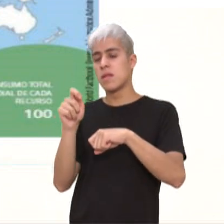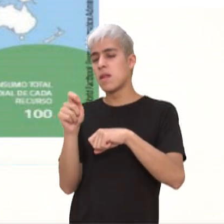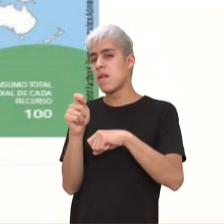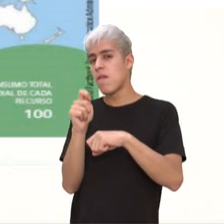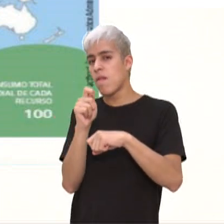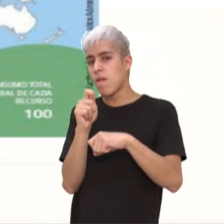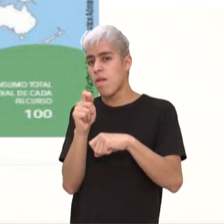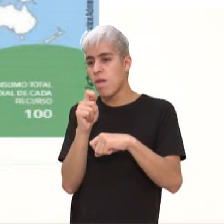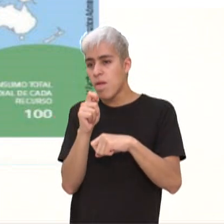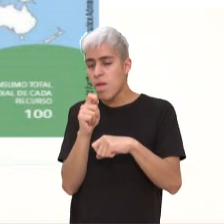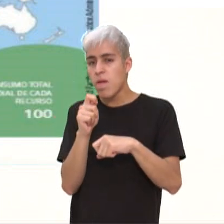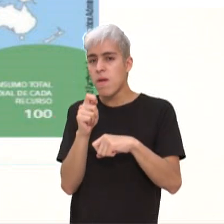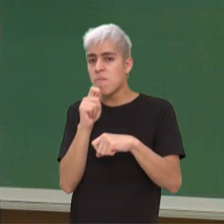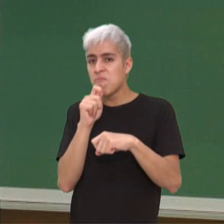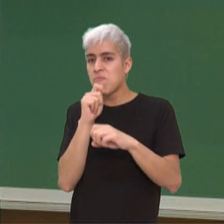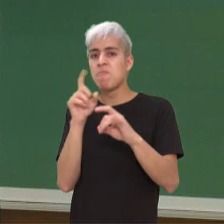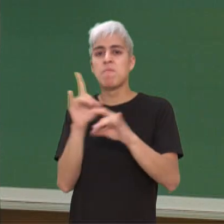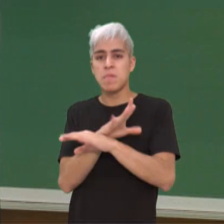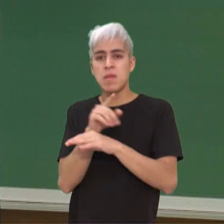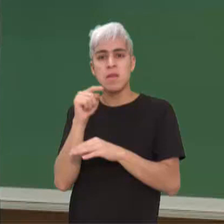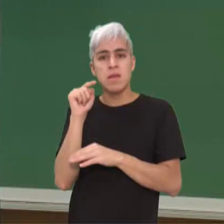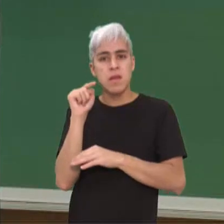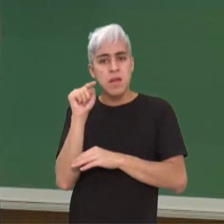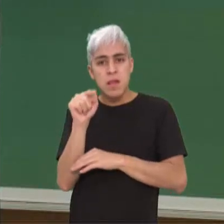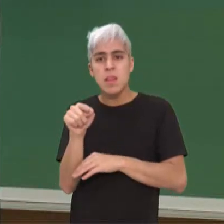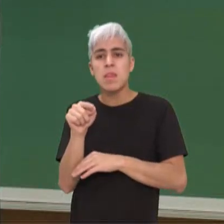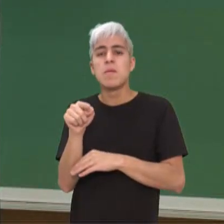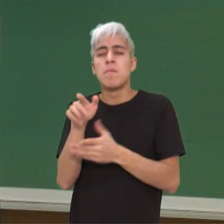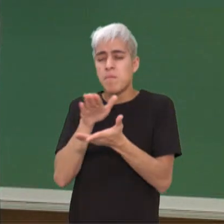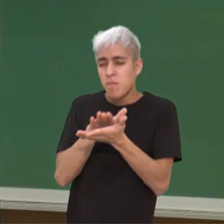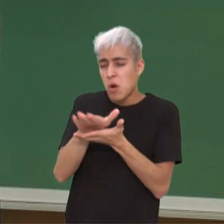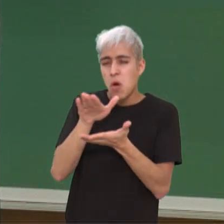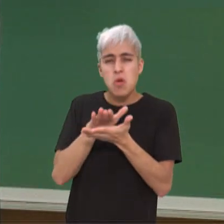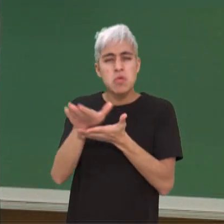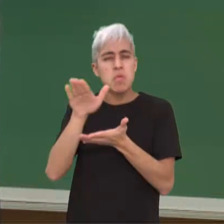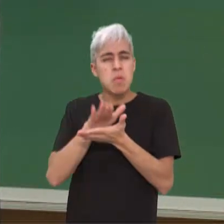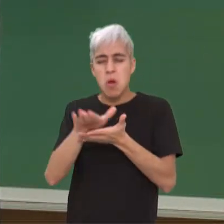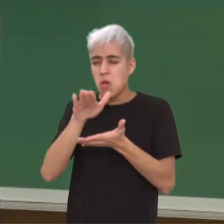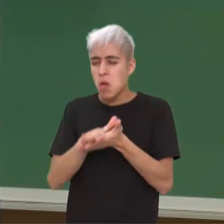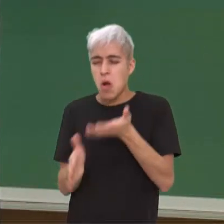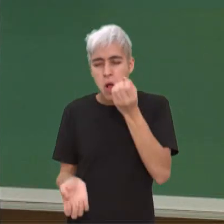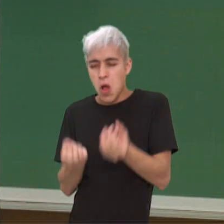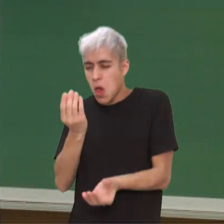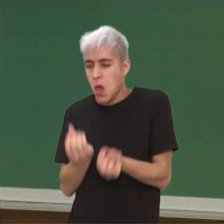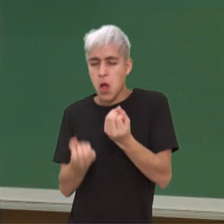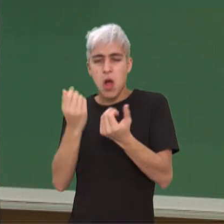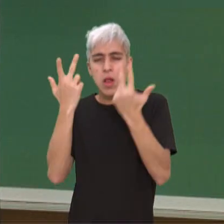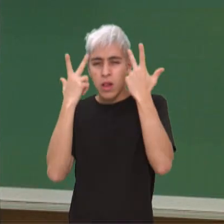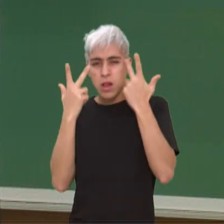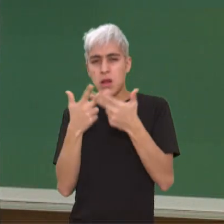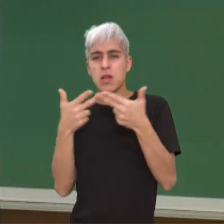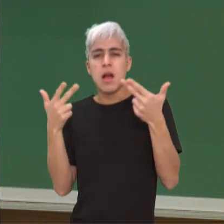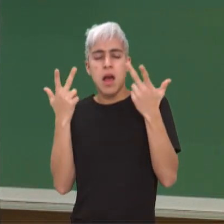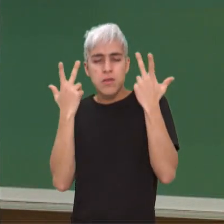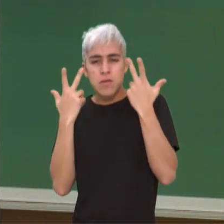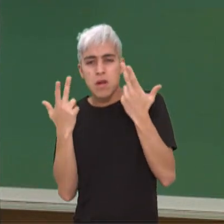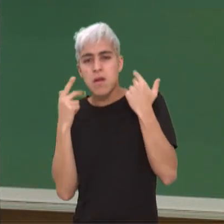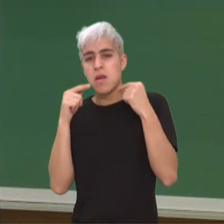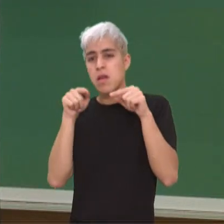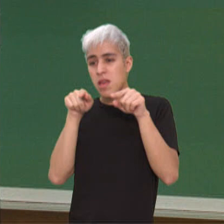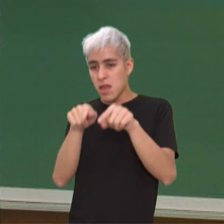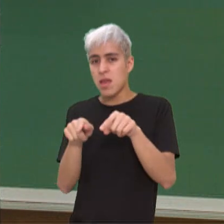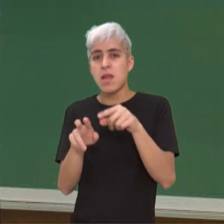subdesenvolvidas, elas vão produzir muito mais recursos naturais e elas vão